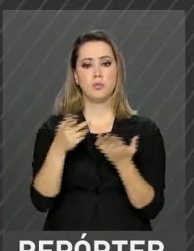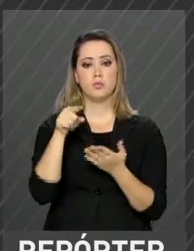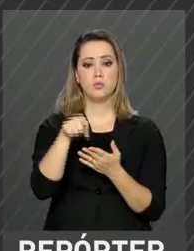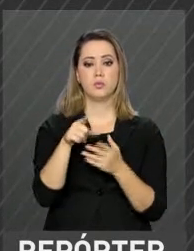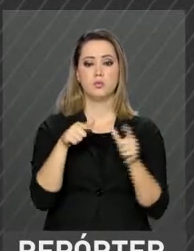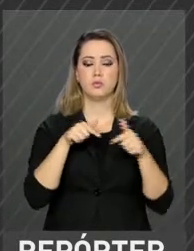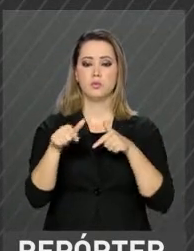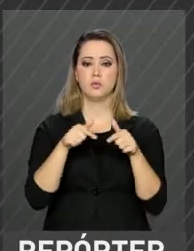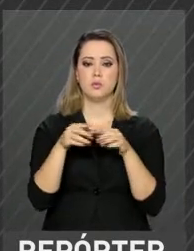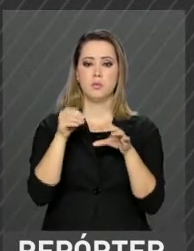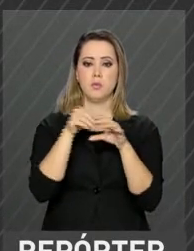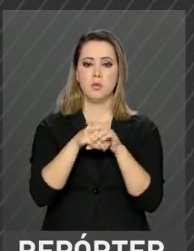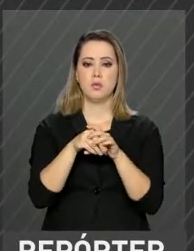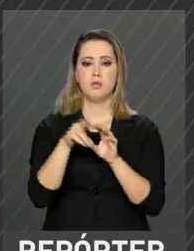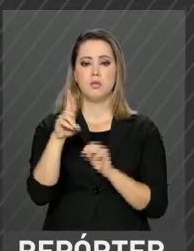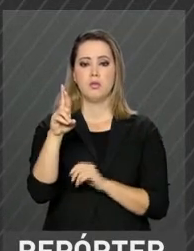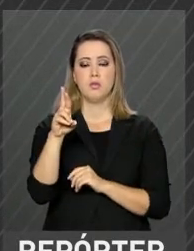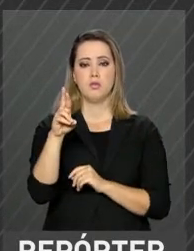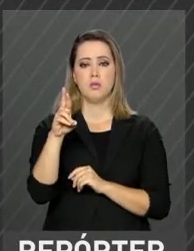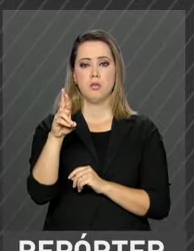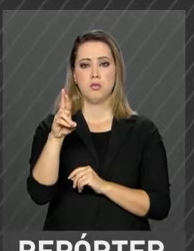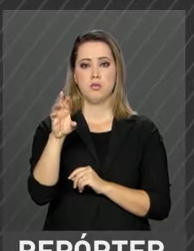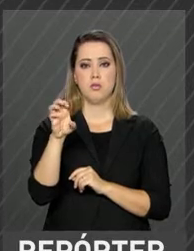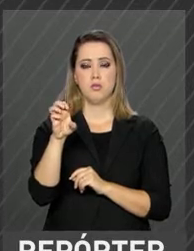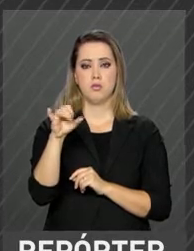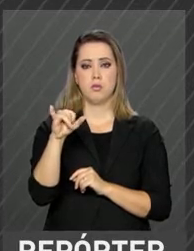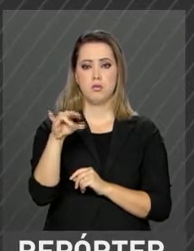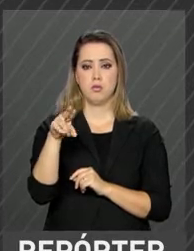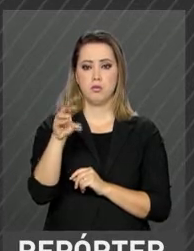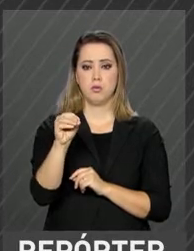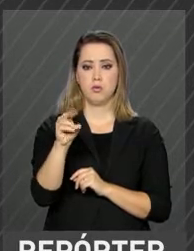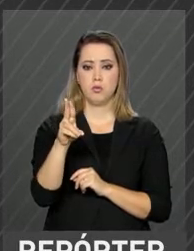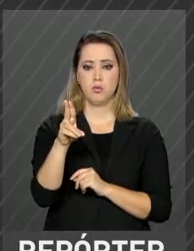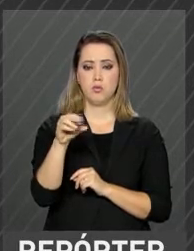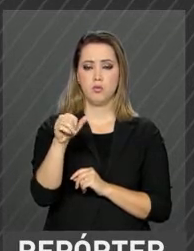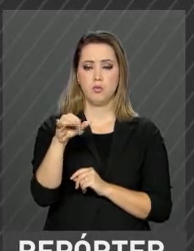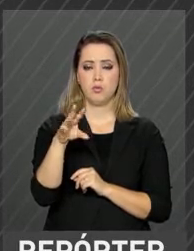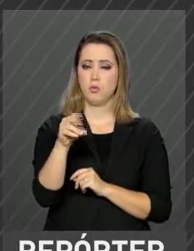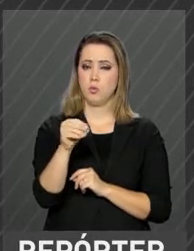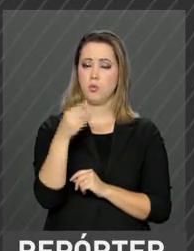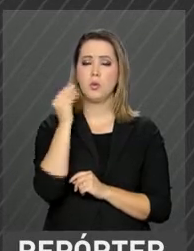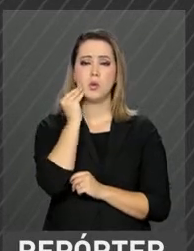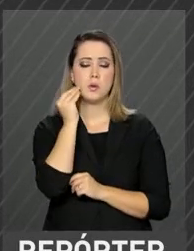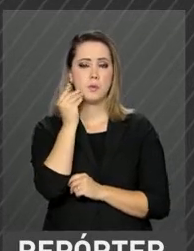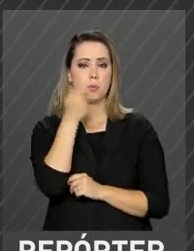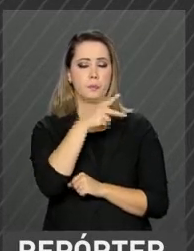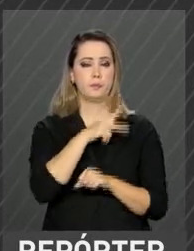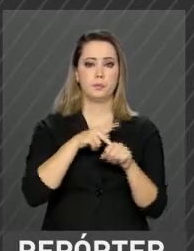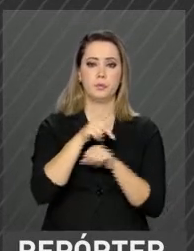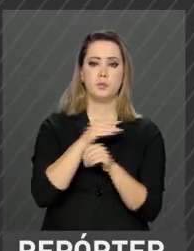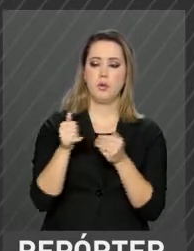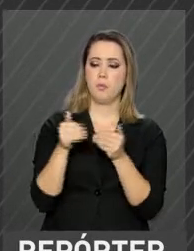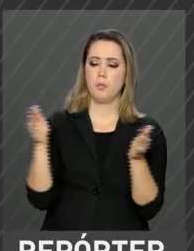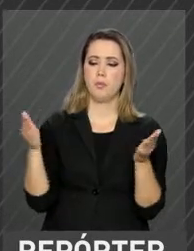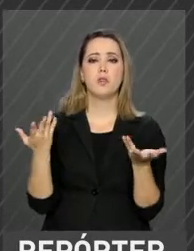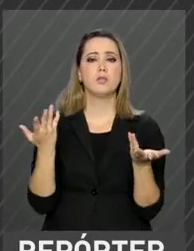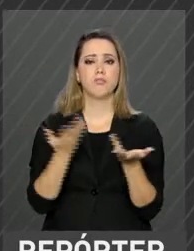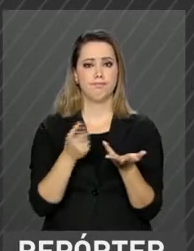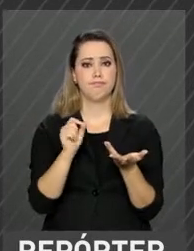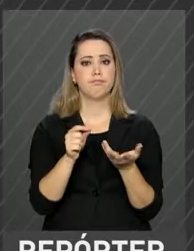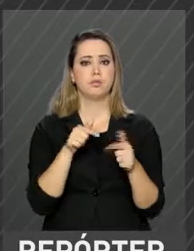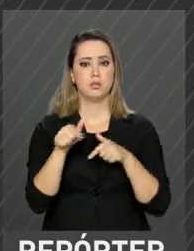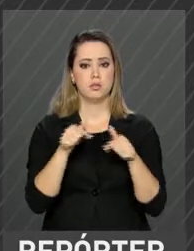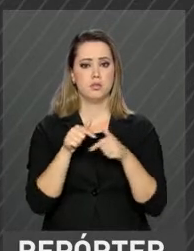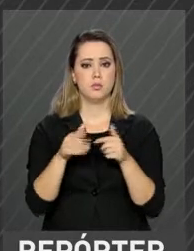do reino unido uma experiência fora do país ajudou a abrir as portas do mercado de trabalho para ela em 2014 quando